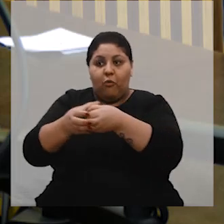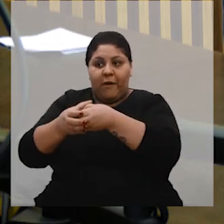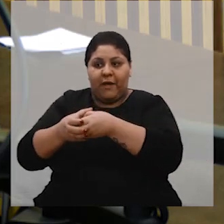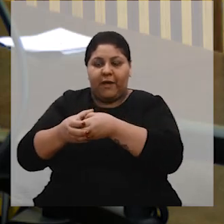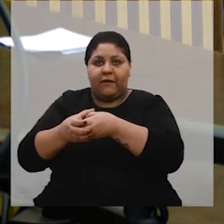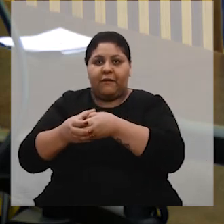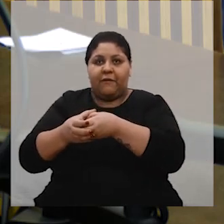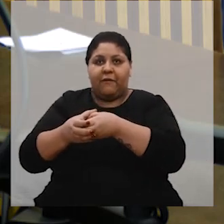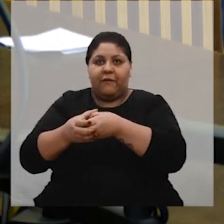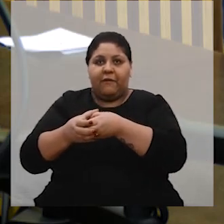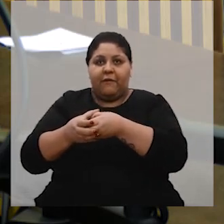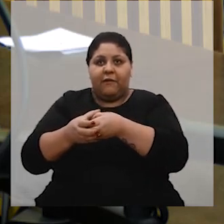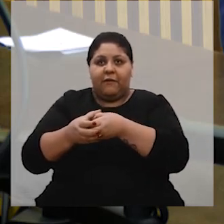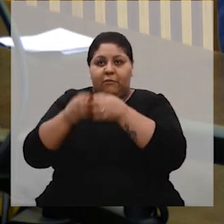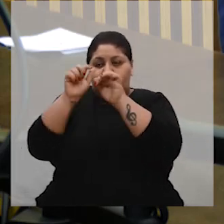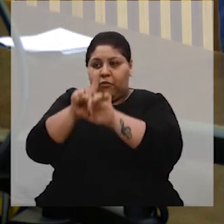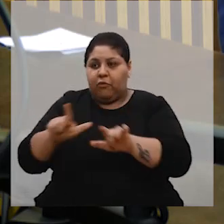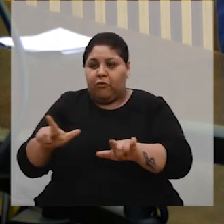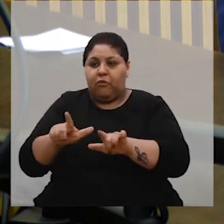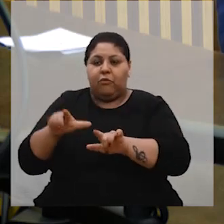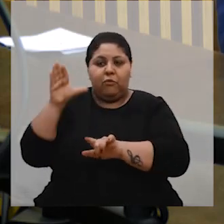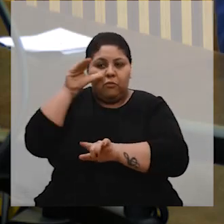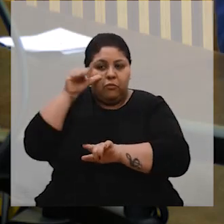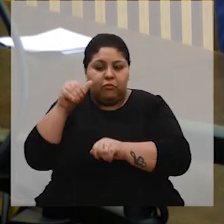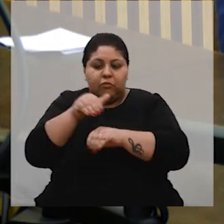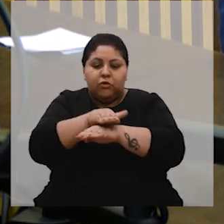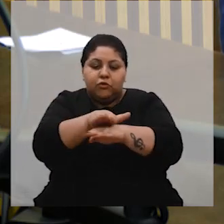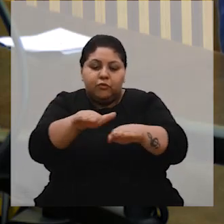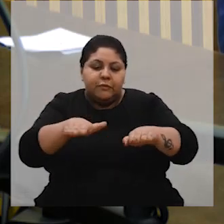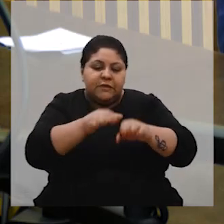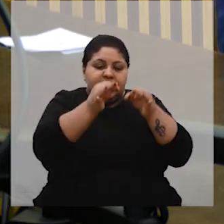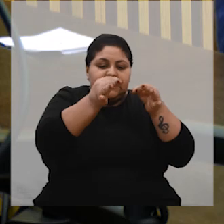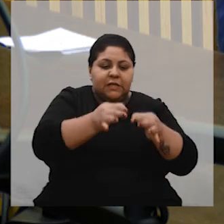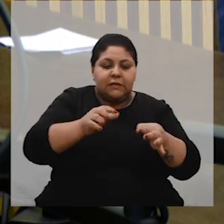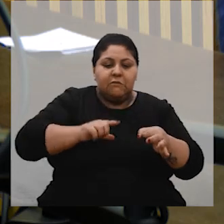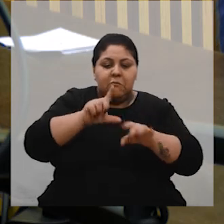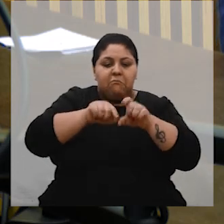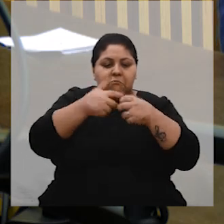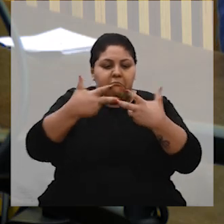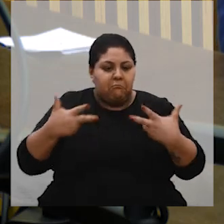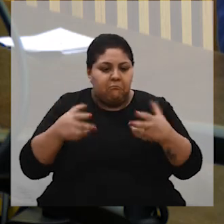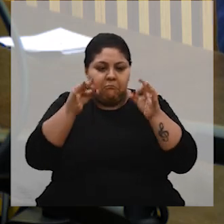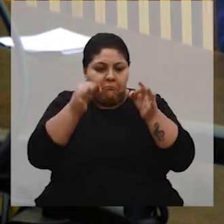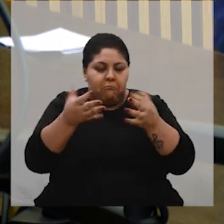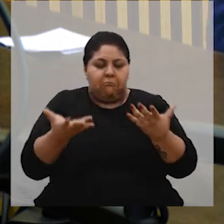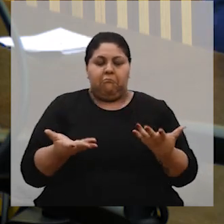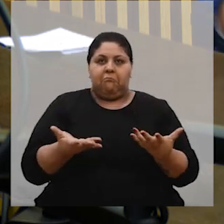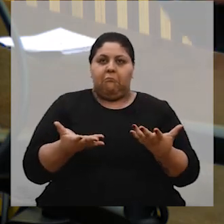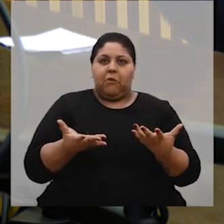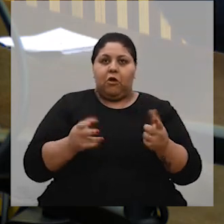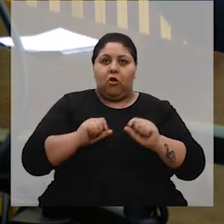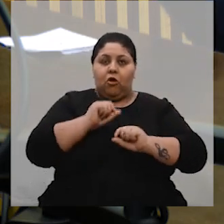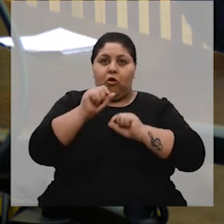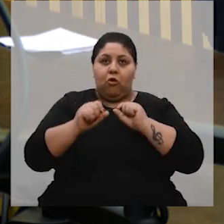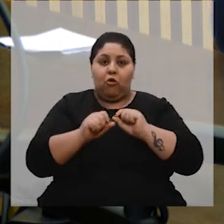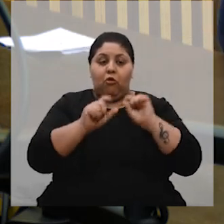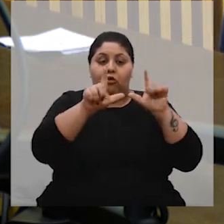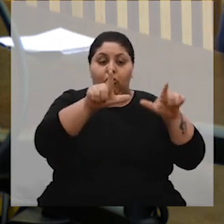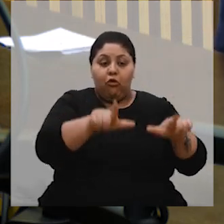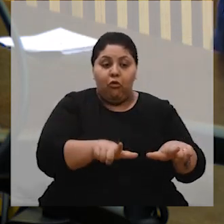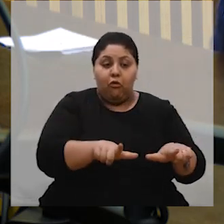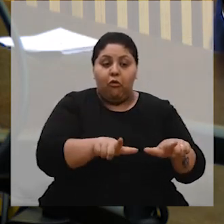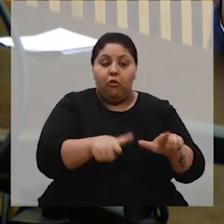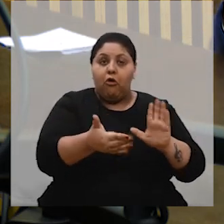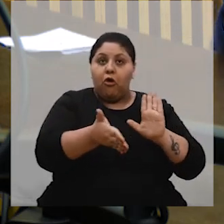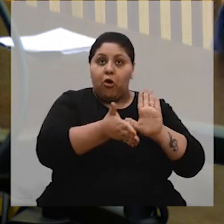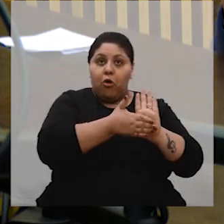da vigilância vai até o local e checa se o piso é adequado, se tem os materiais adequados, se aquilo que o